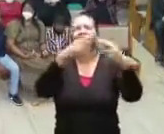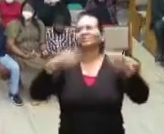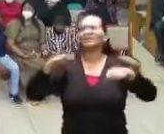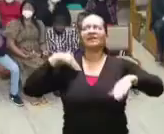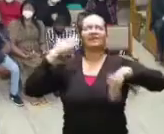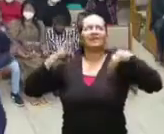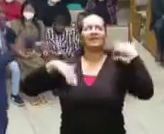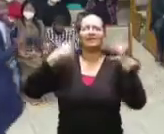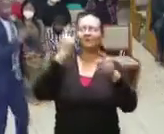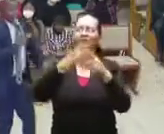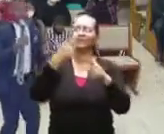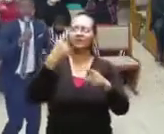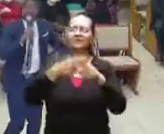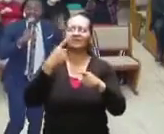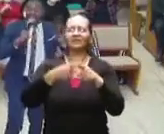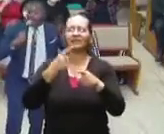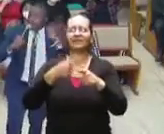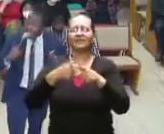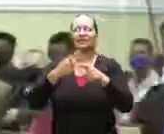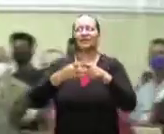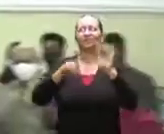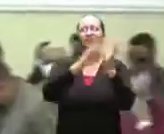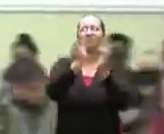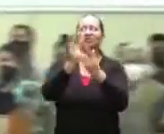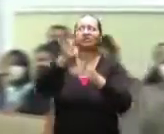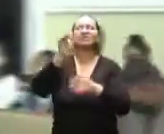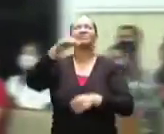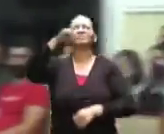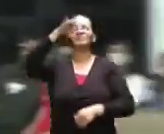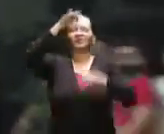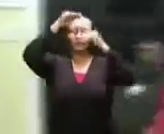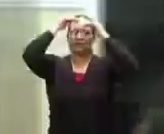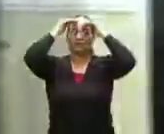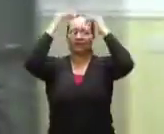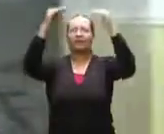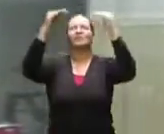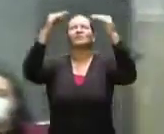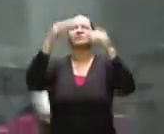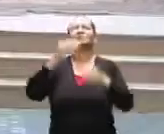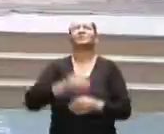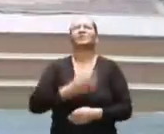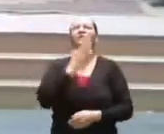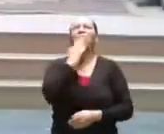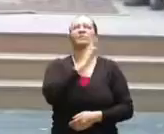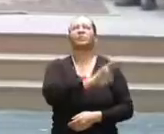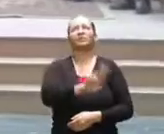alegrar. Porque Ele é fiel que prometeu.